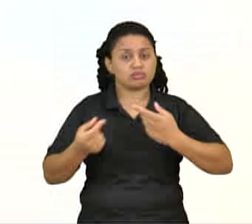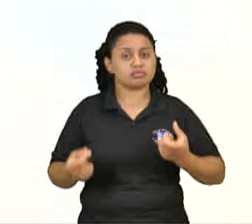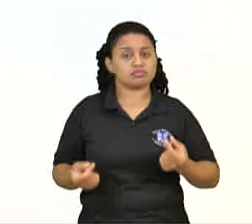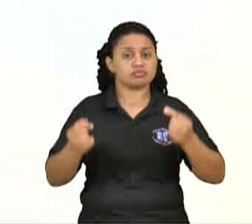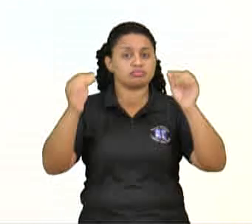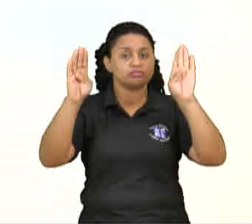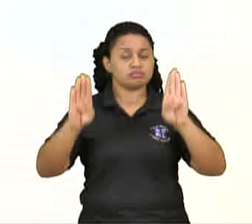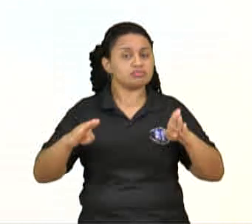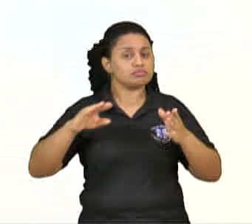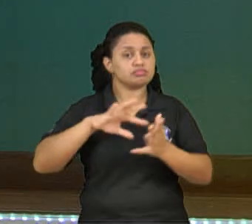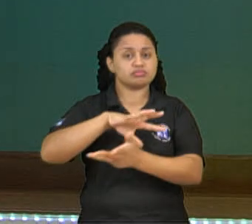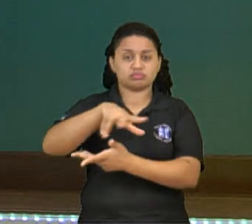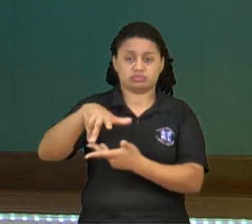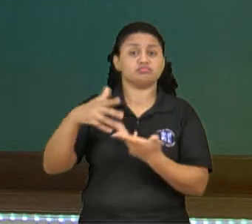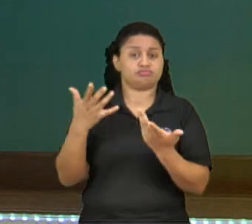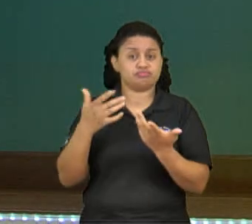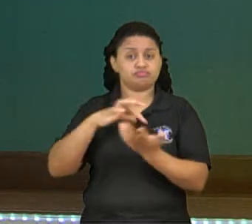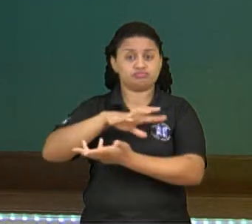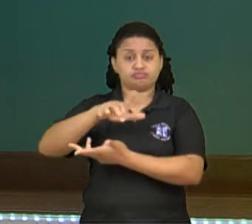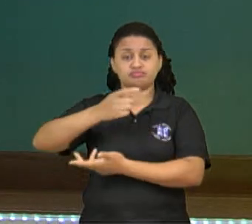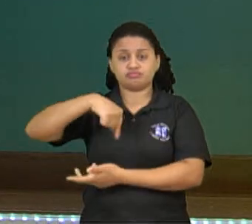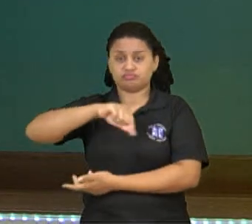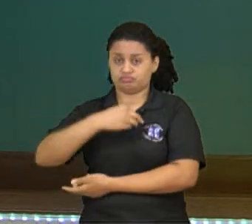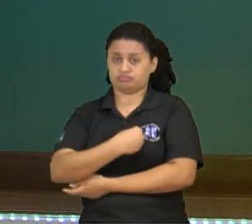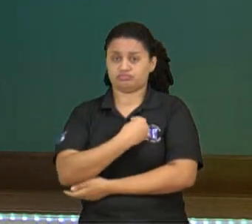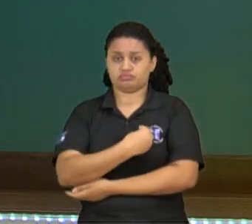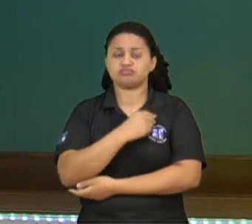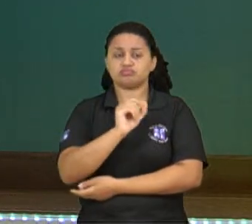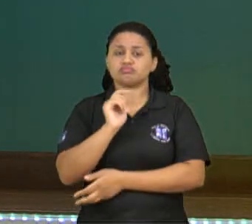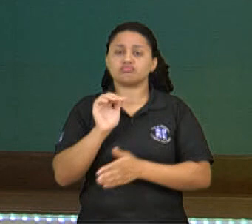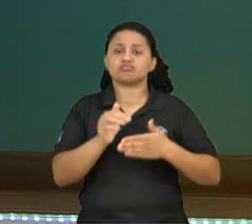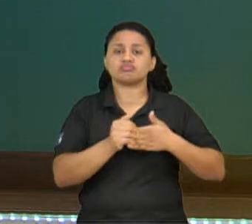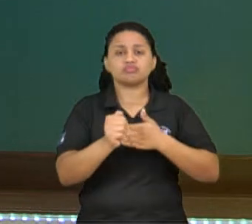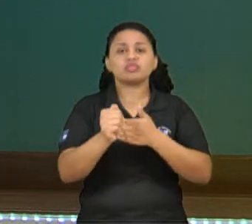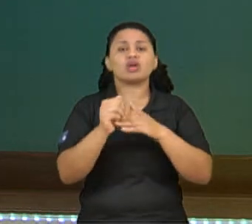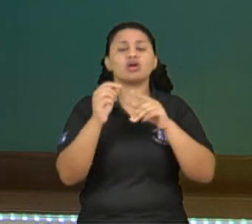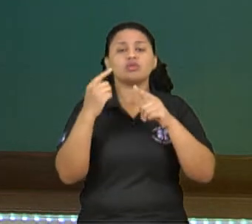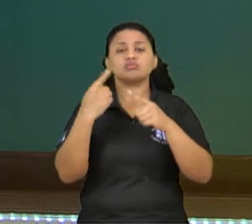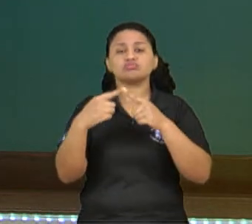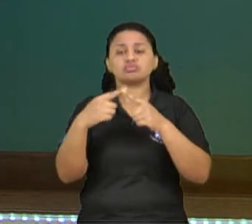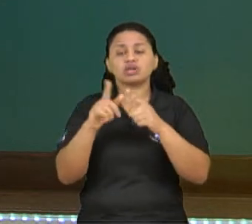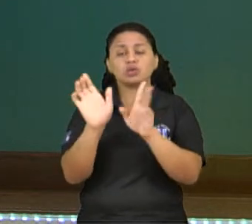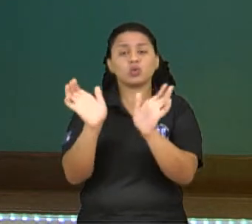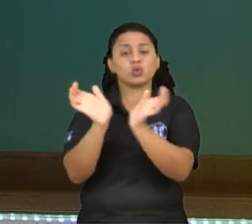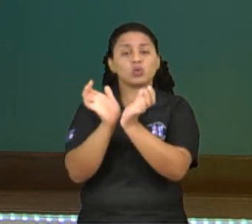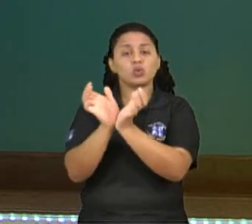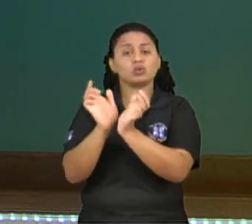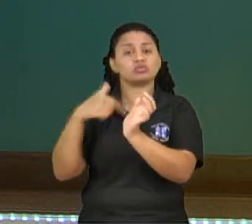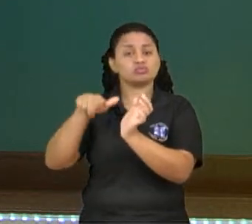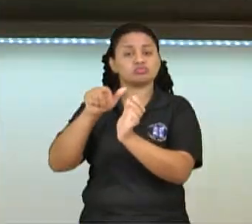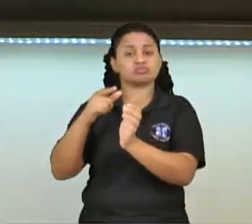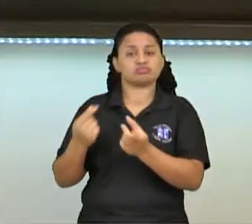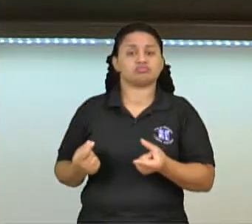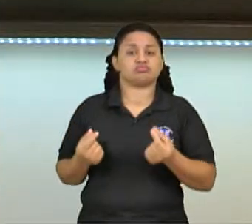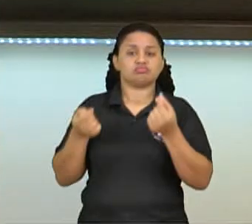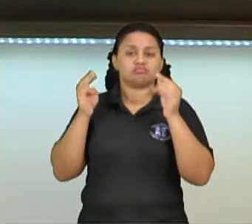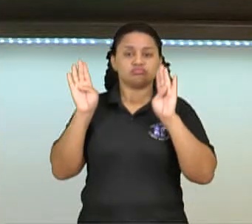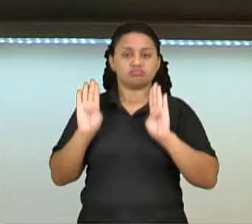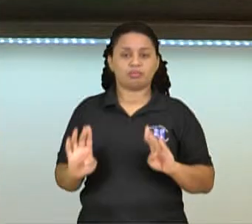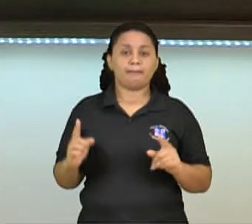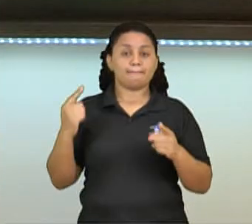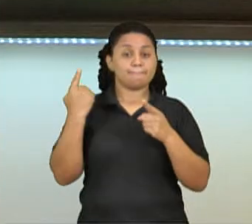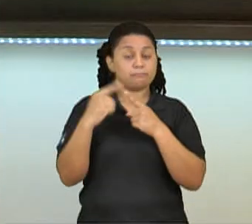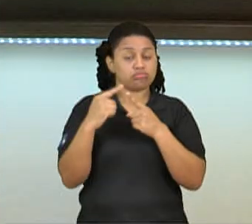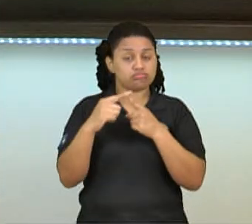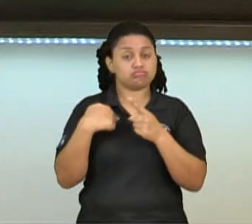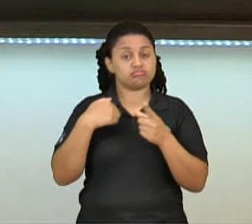em que nós vivemos, muitas vezes ele é guiado, inclusive, pelo esse grupo da burguesia, porque a gente vai